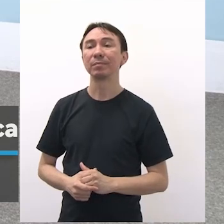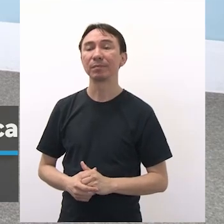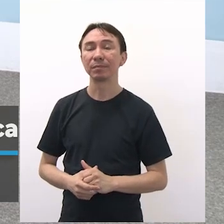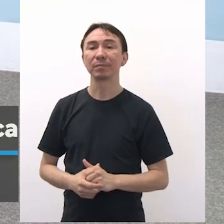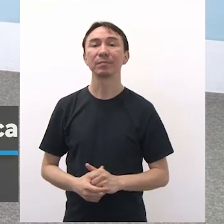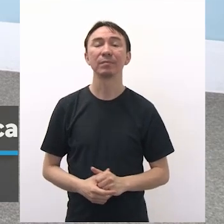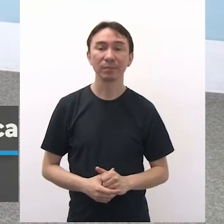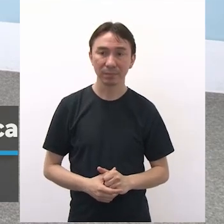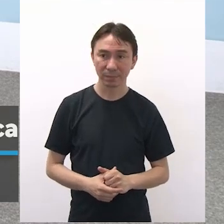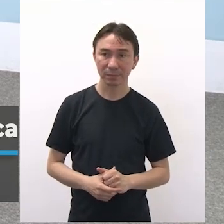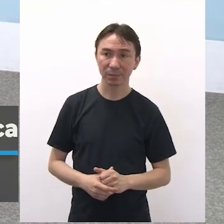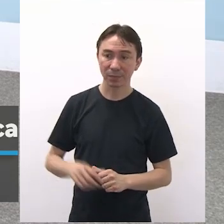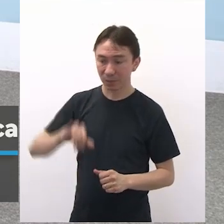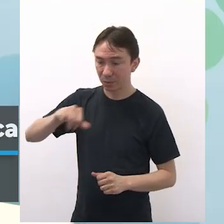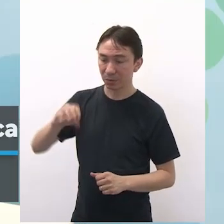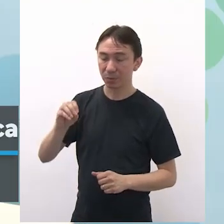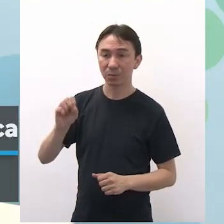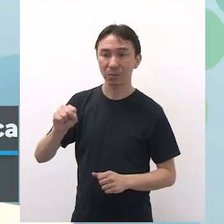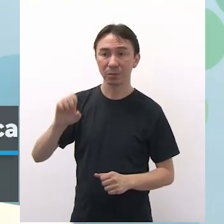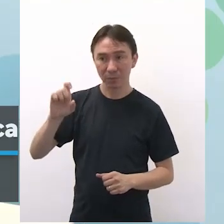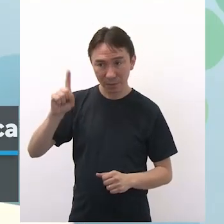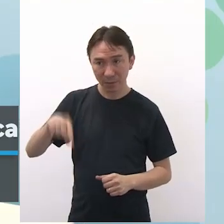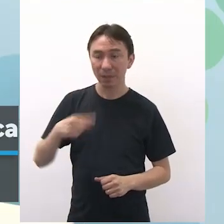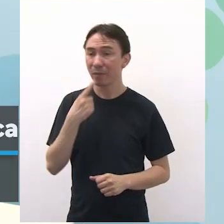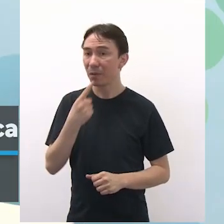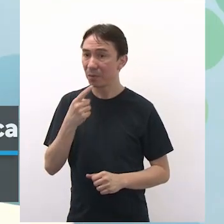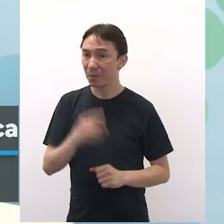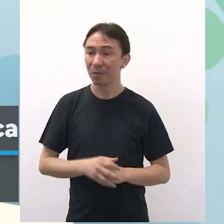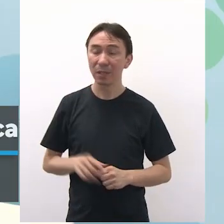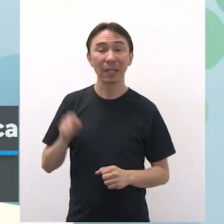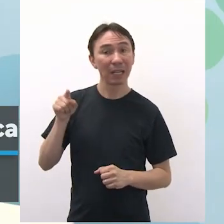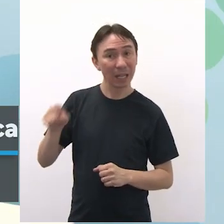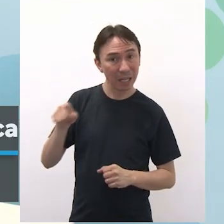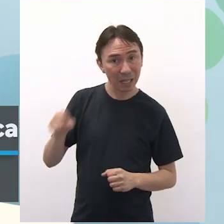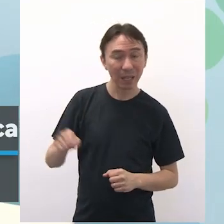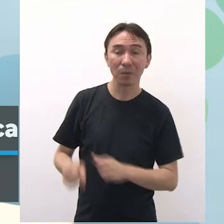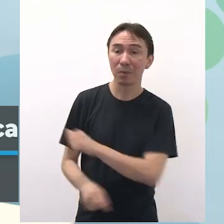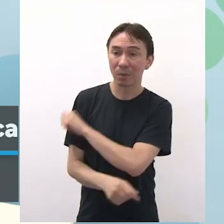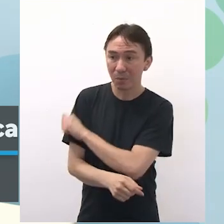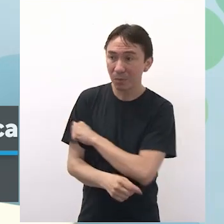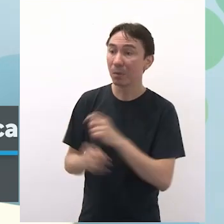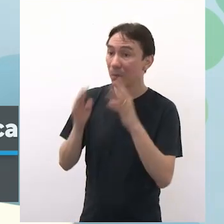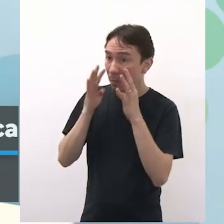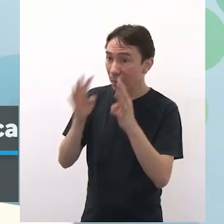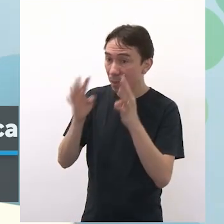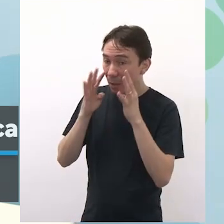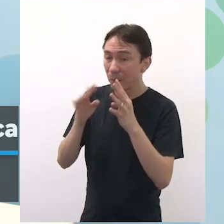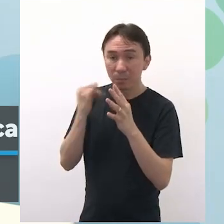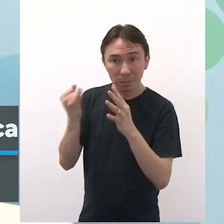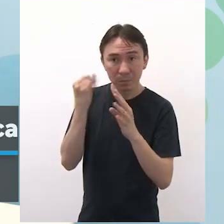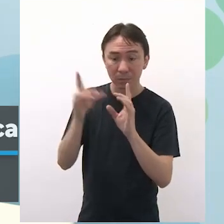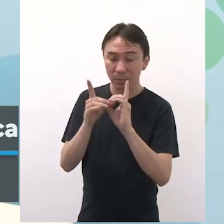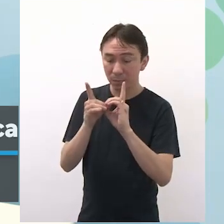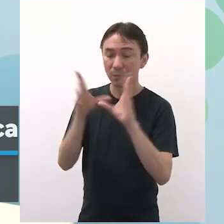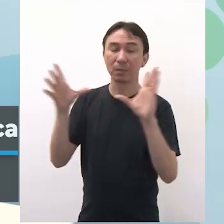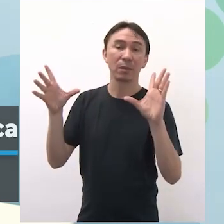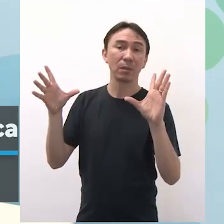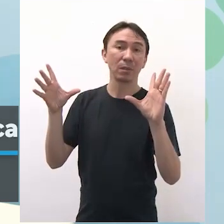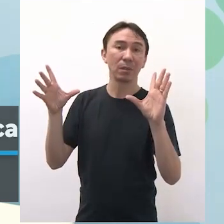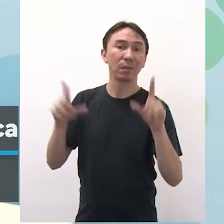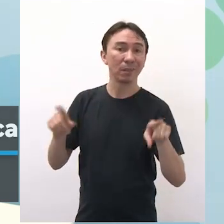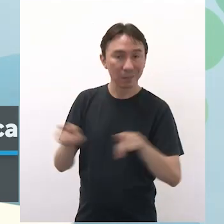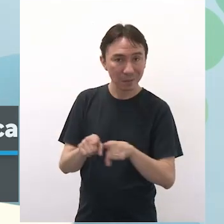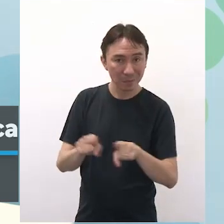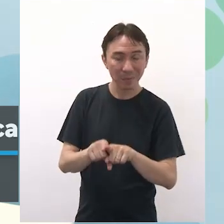assim, ouvir o aluno é fundamental para a educação democrática. Além disso, incentiva e ressalta o protagonismo juvenil, que é o que a gente vai falar